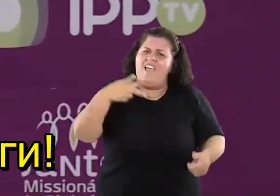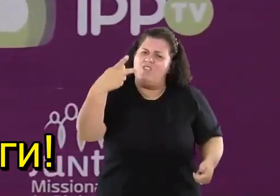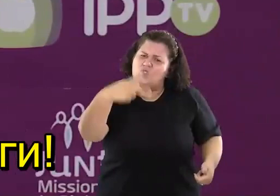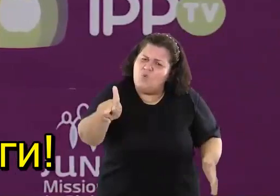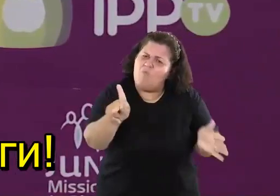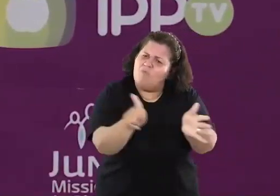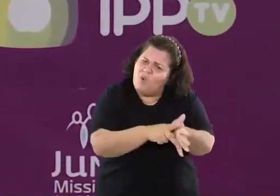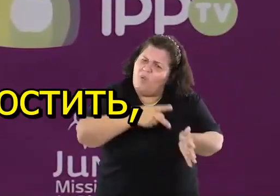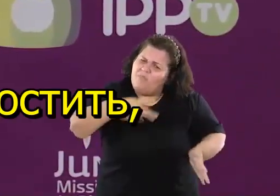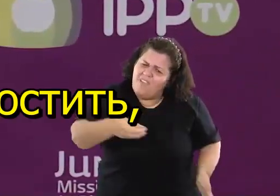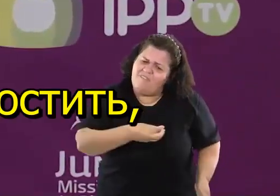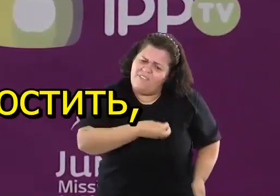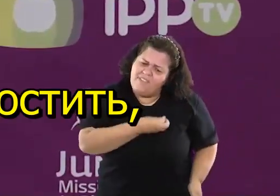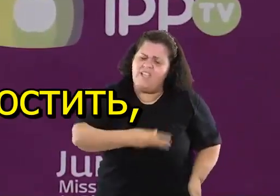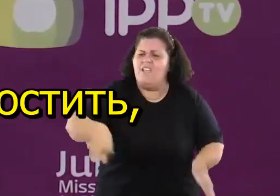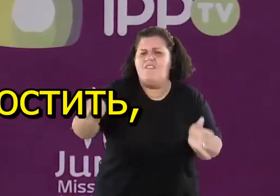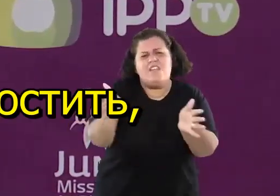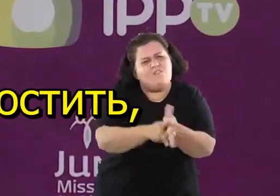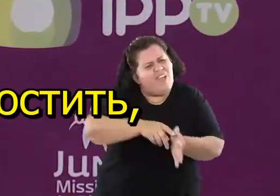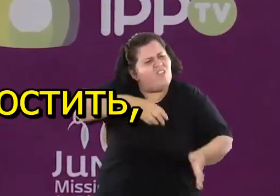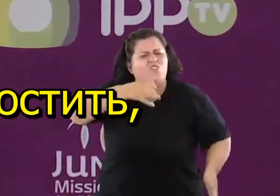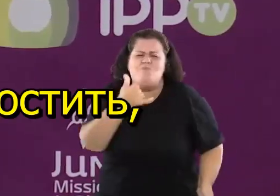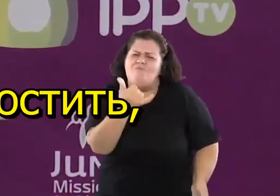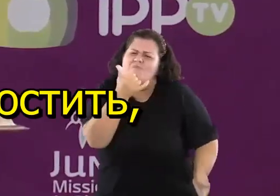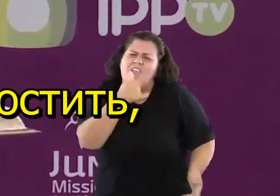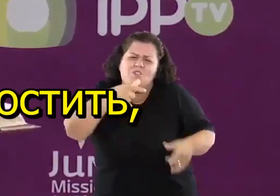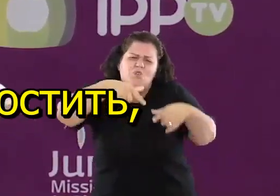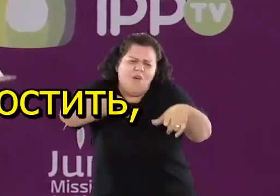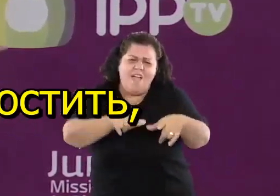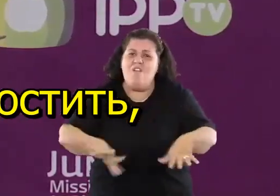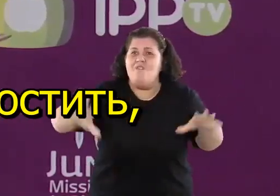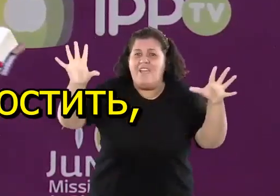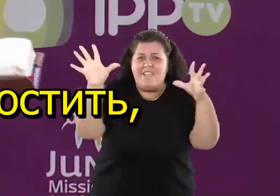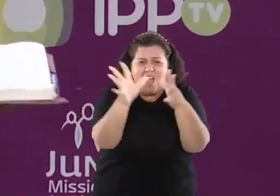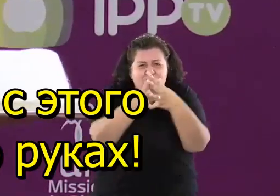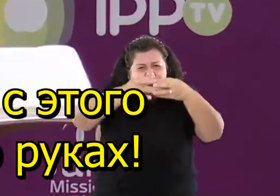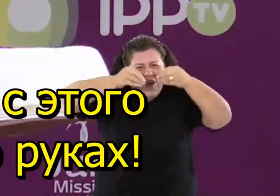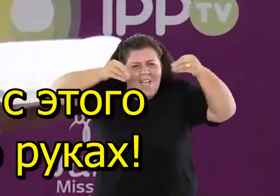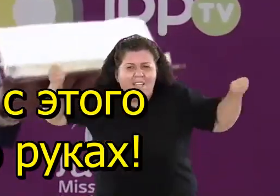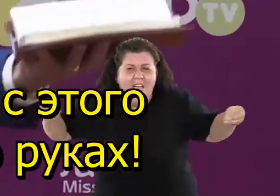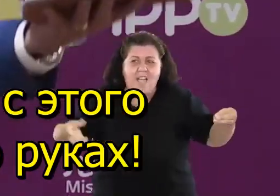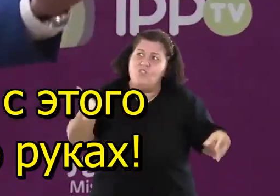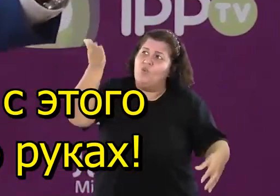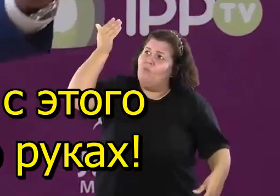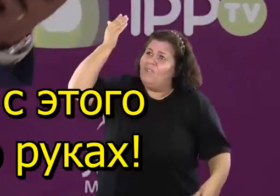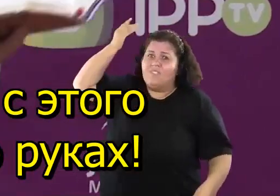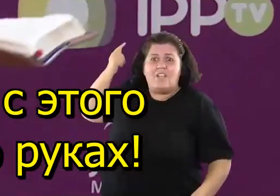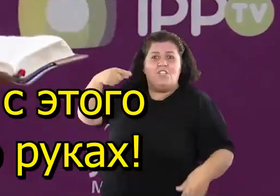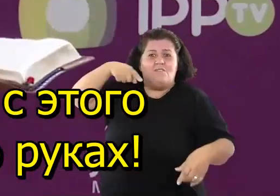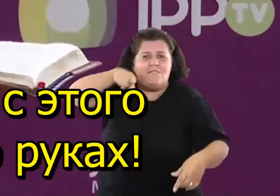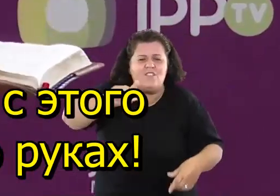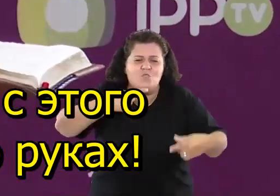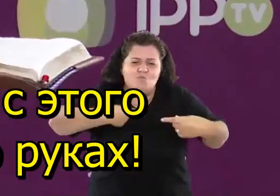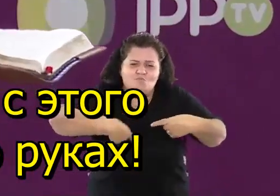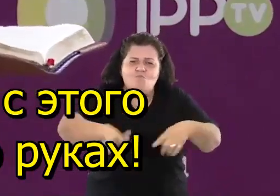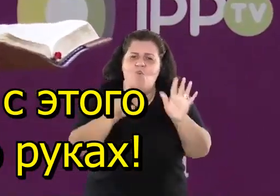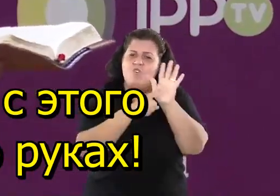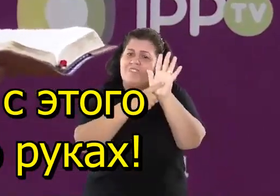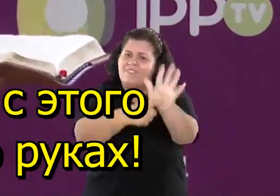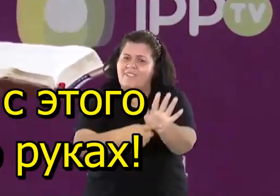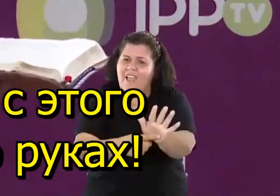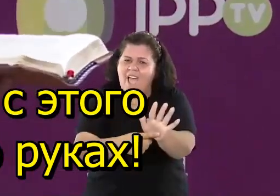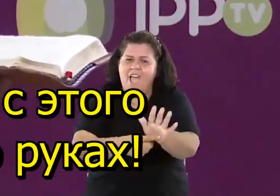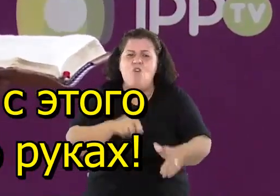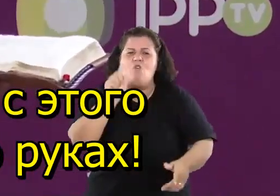você de pé, Jesus está aqui hoje para perdoar você, apagar o seu passado e dar a você uma nova chance daqui para frente, para você